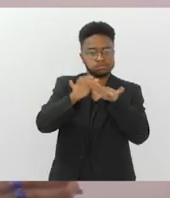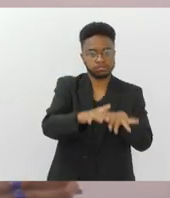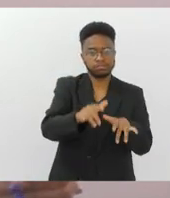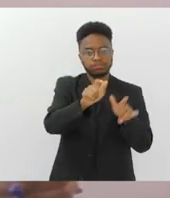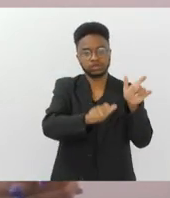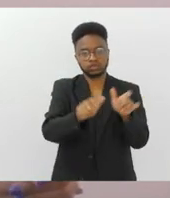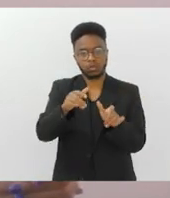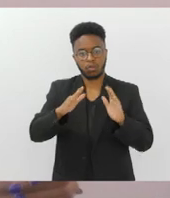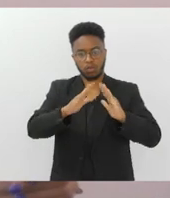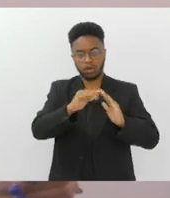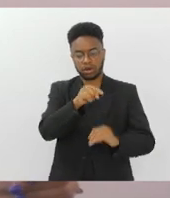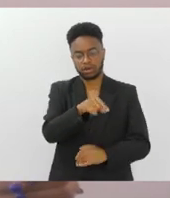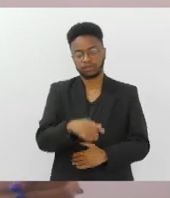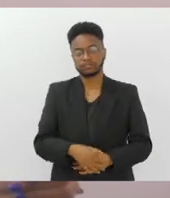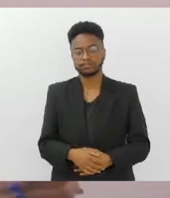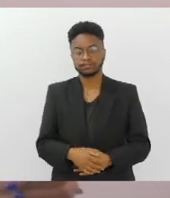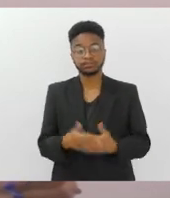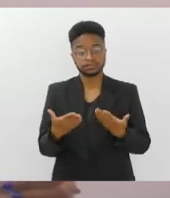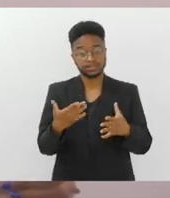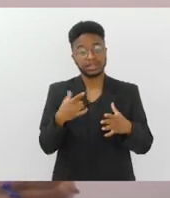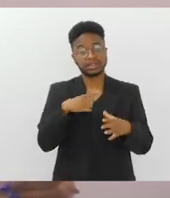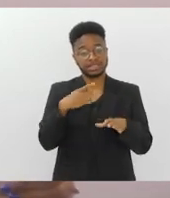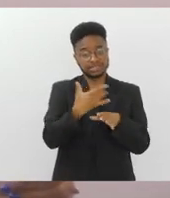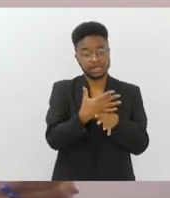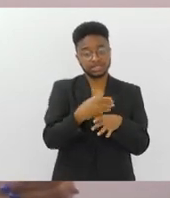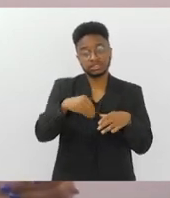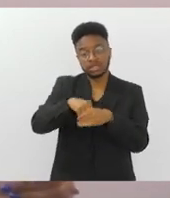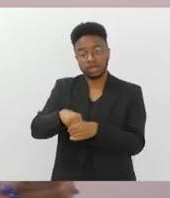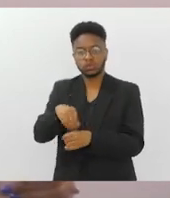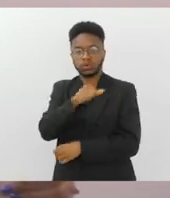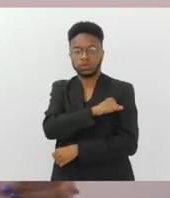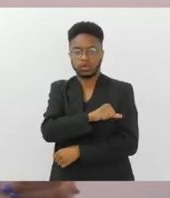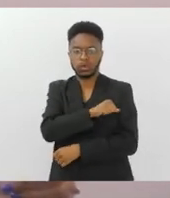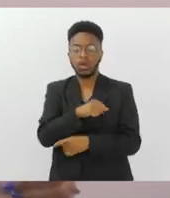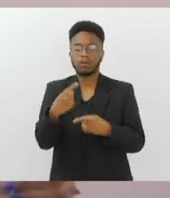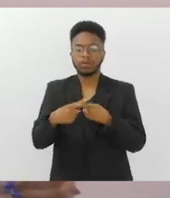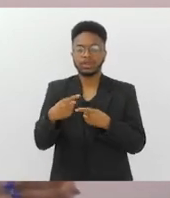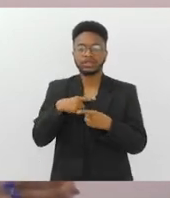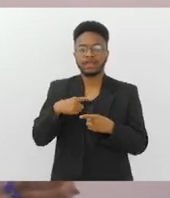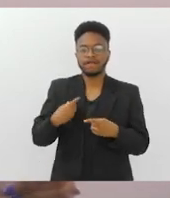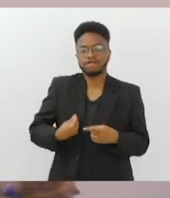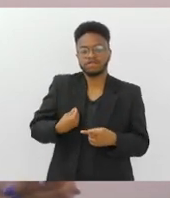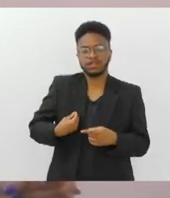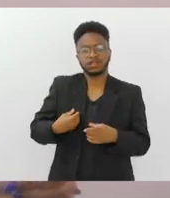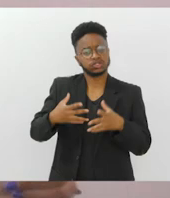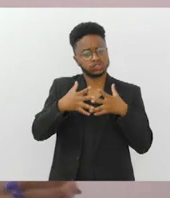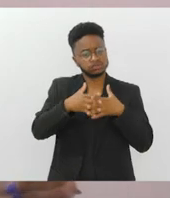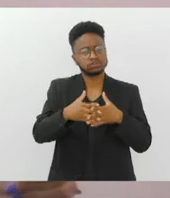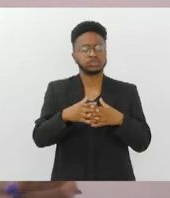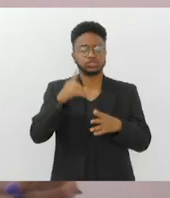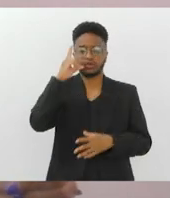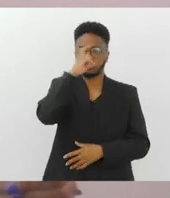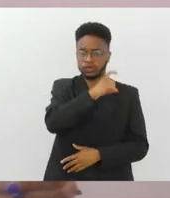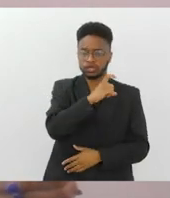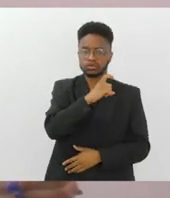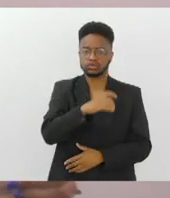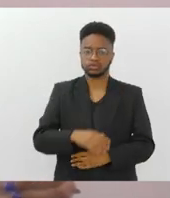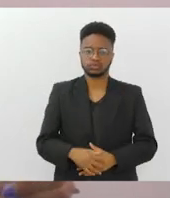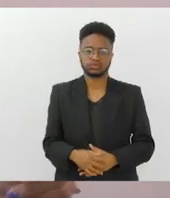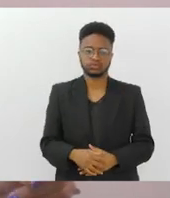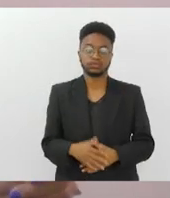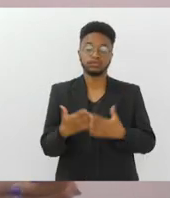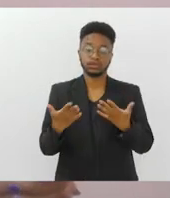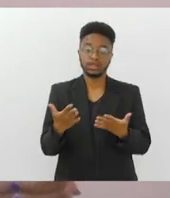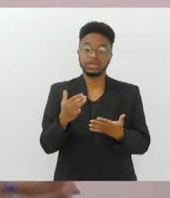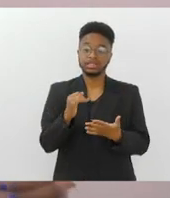de Janeiro. Então, a gente está falando de uma cidade dentro da cidade, de realidades muito complexas e muito difíceis. E, se a